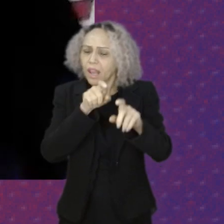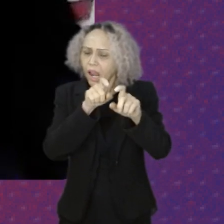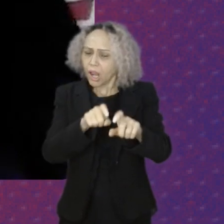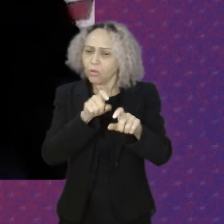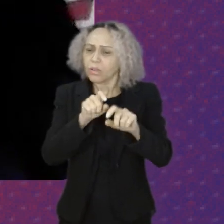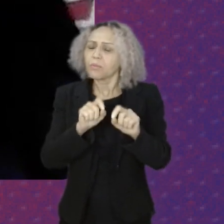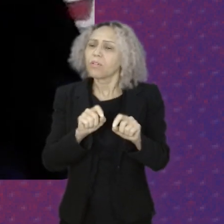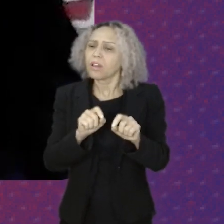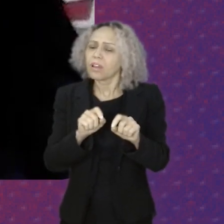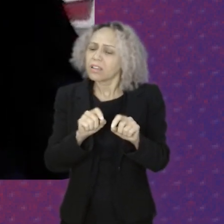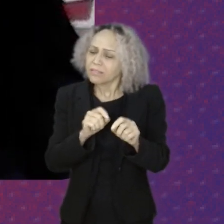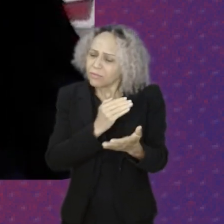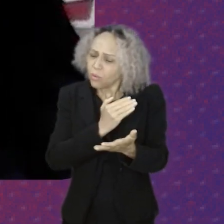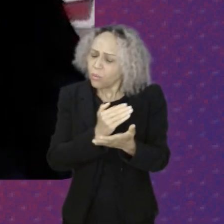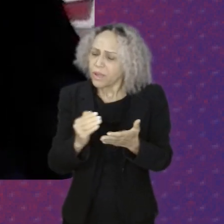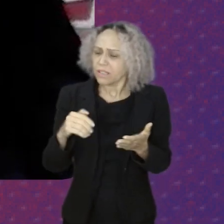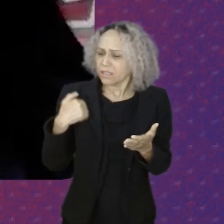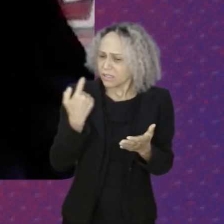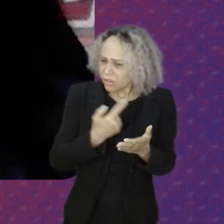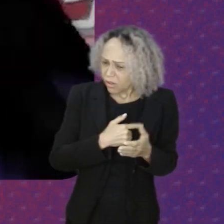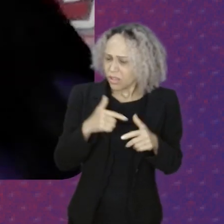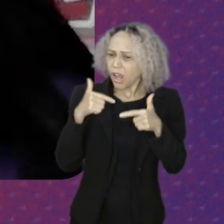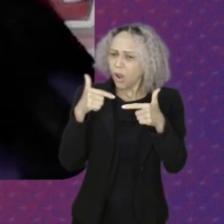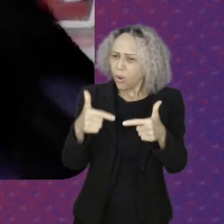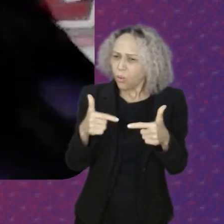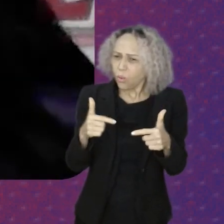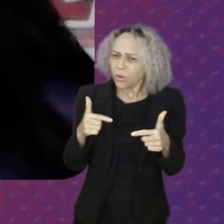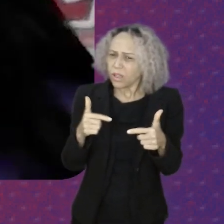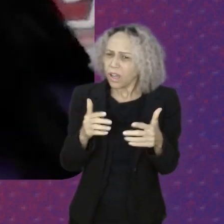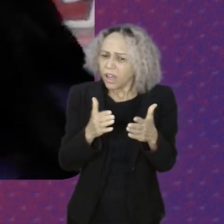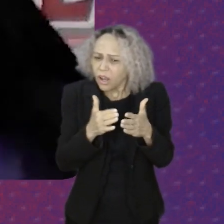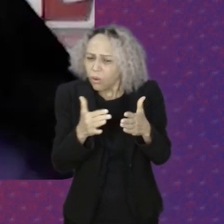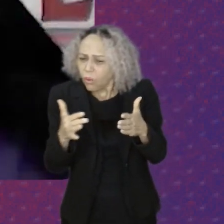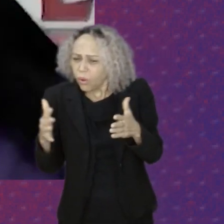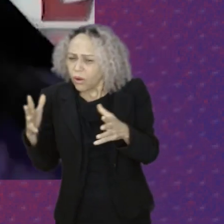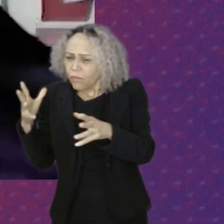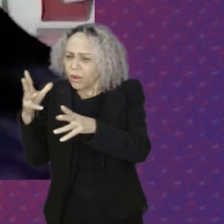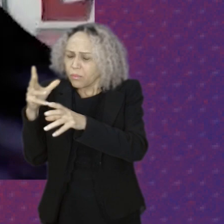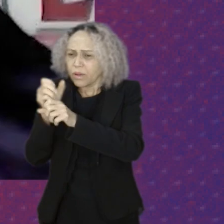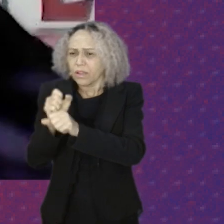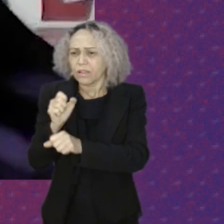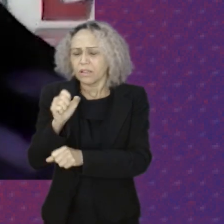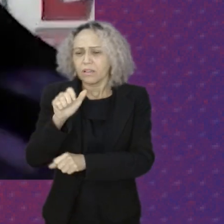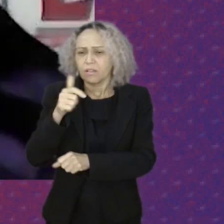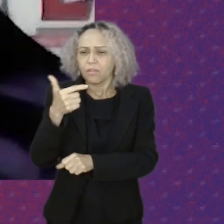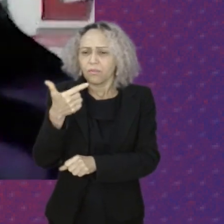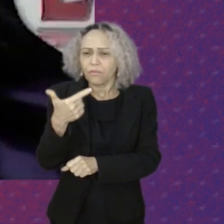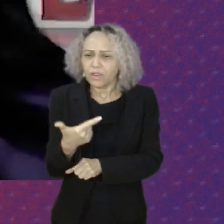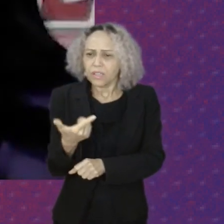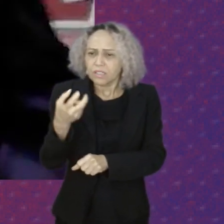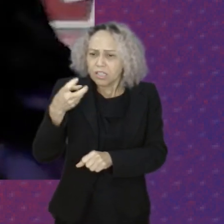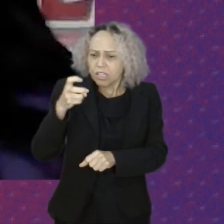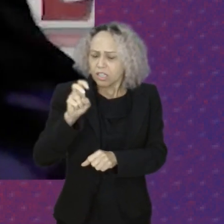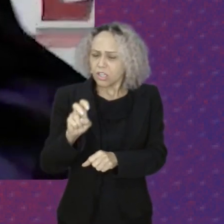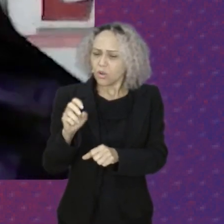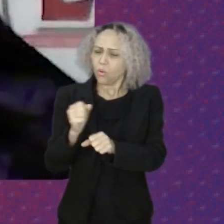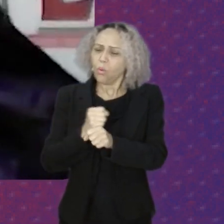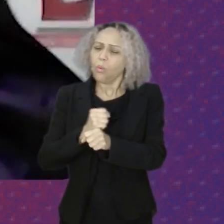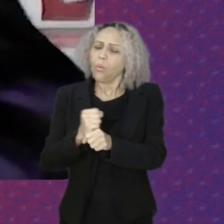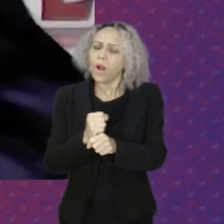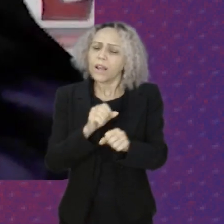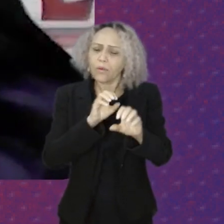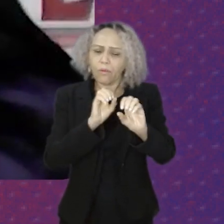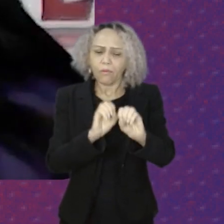já vai para os seus 25 anos, né, dessa questão sistemática mesmo da educação do campo. Foi quando aconteceu